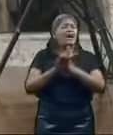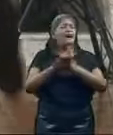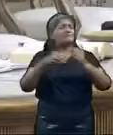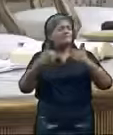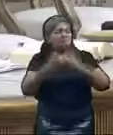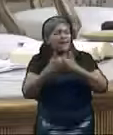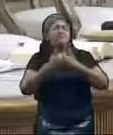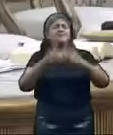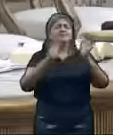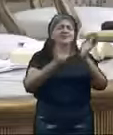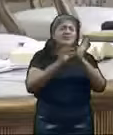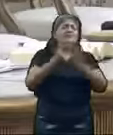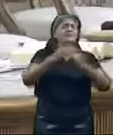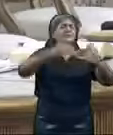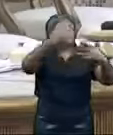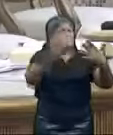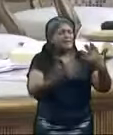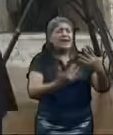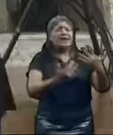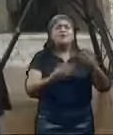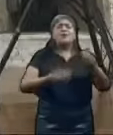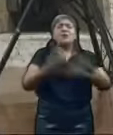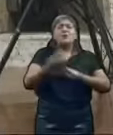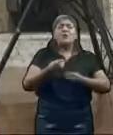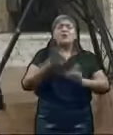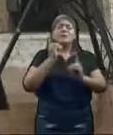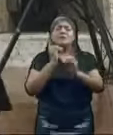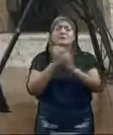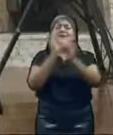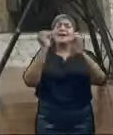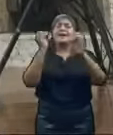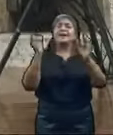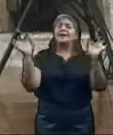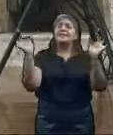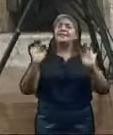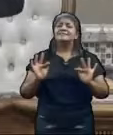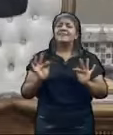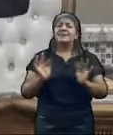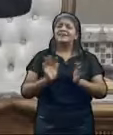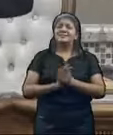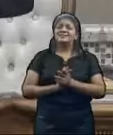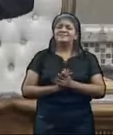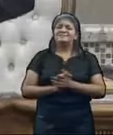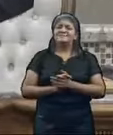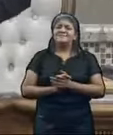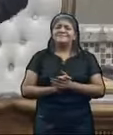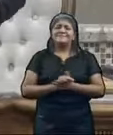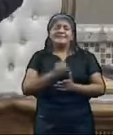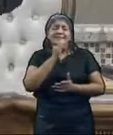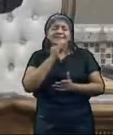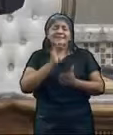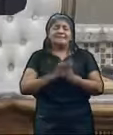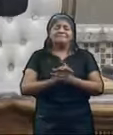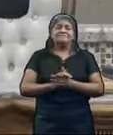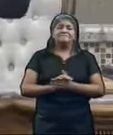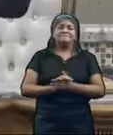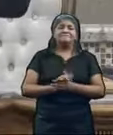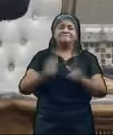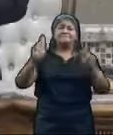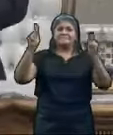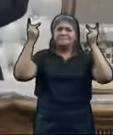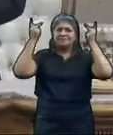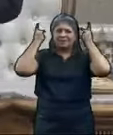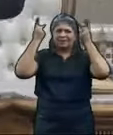Herodes mandou matar um comprender o outro é representado com tudo chamaram uma audiência lá o trataram eles